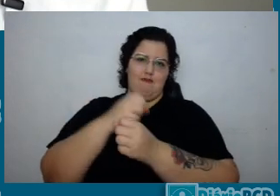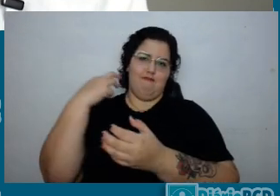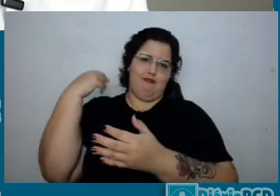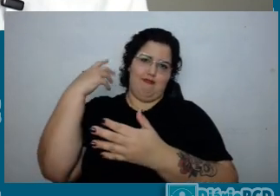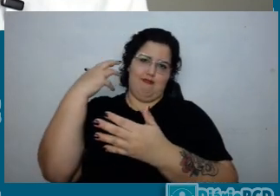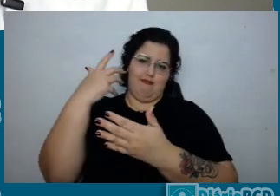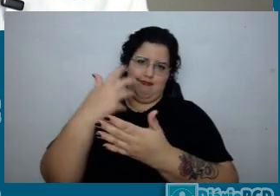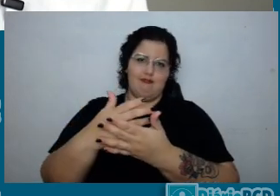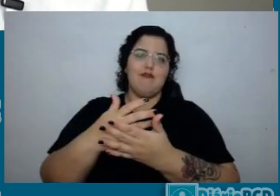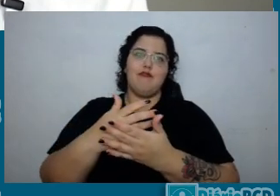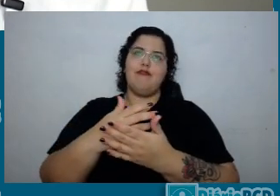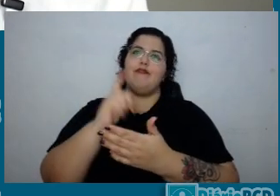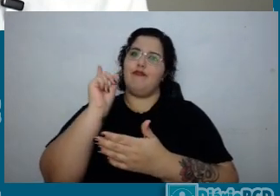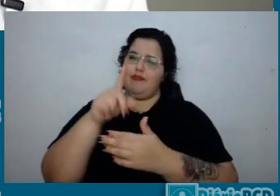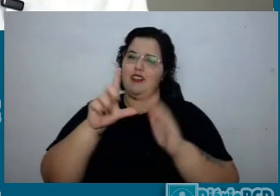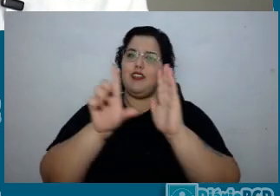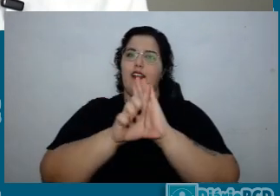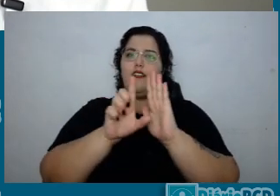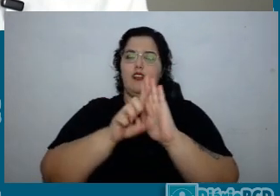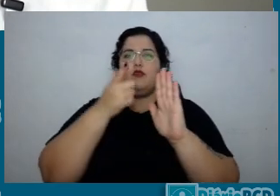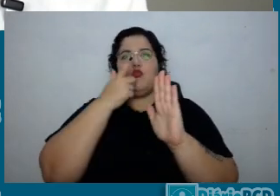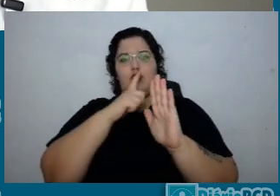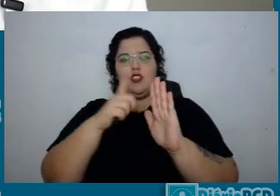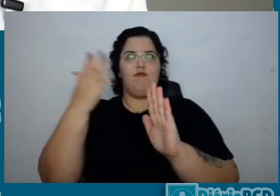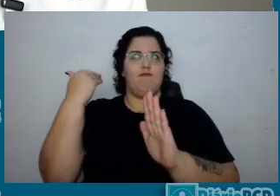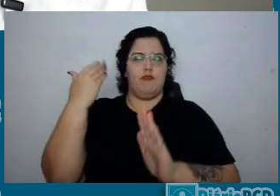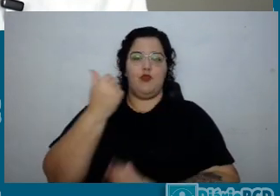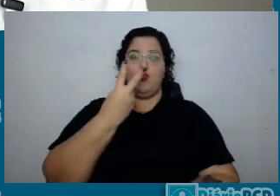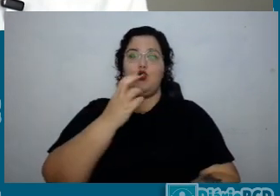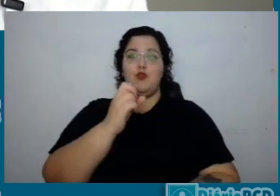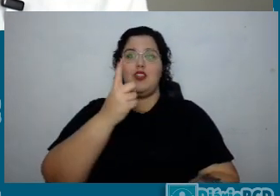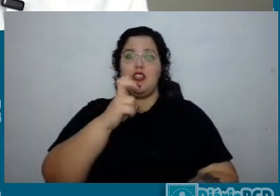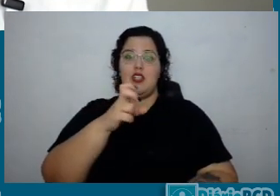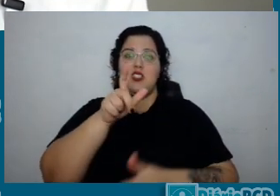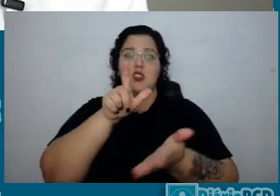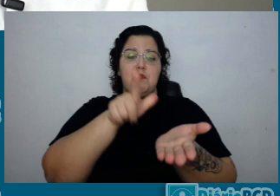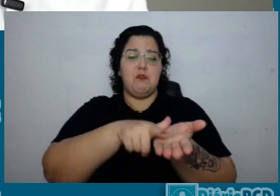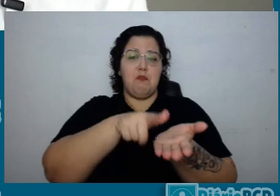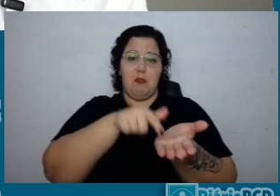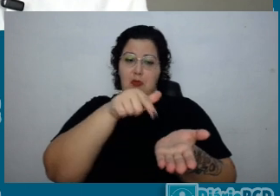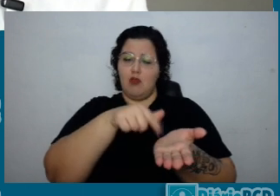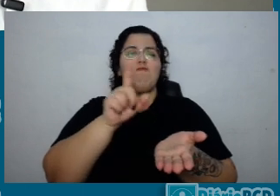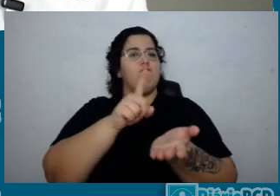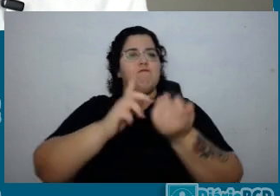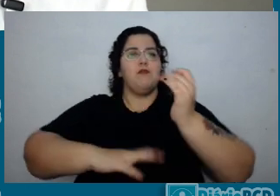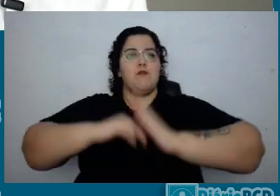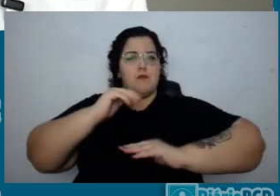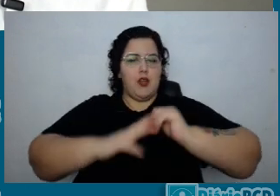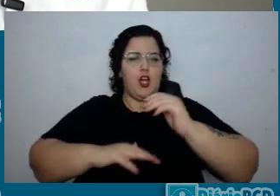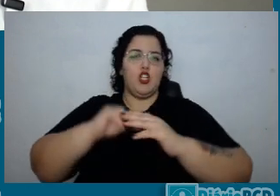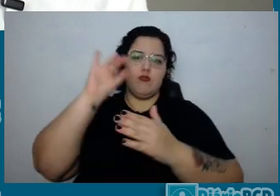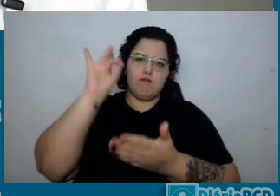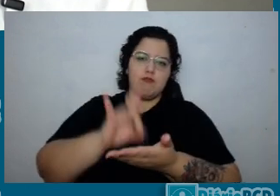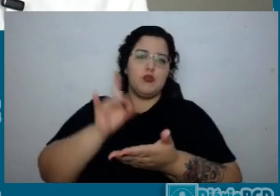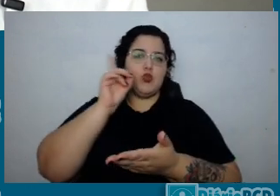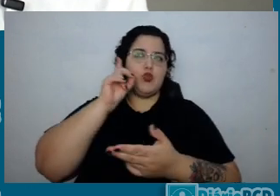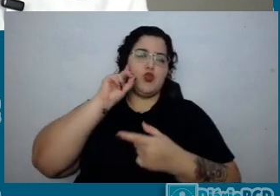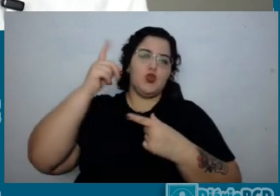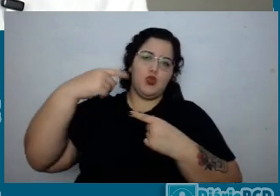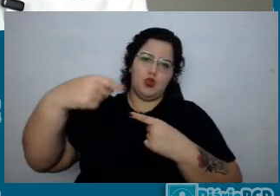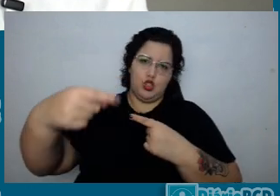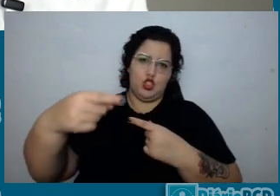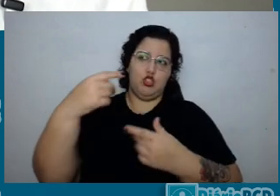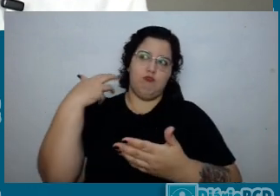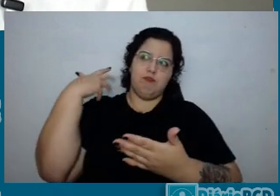tivemos no campo normativo do nosso país em 2015, sair do papel e ir para o cotidiano. E comemorar esses 9 anos